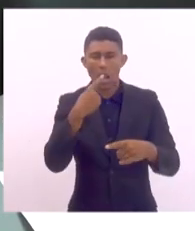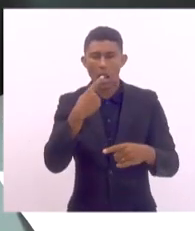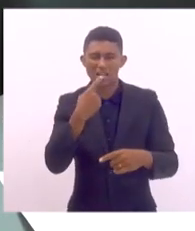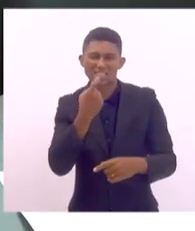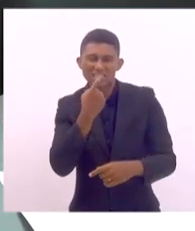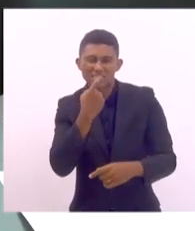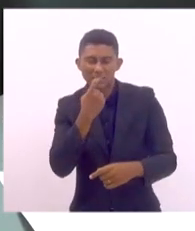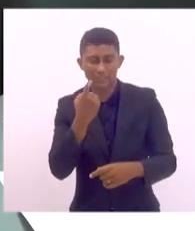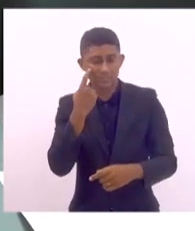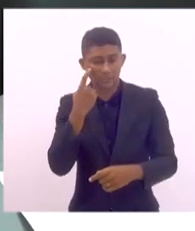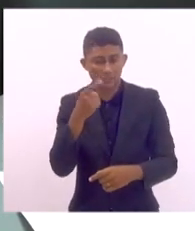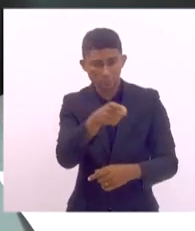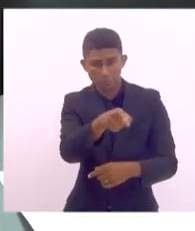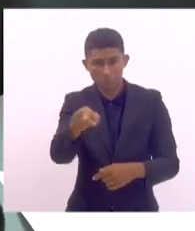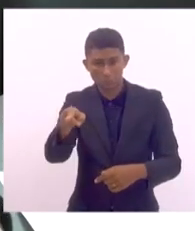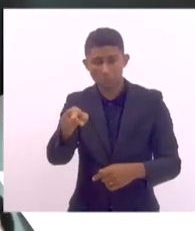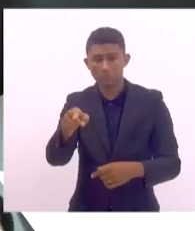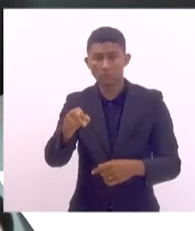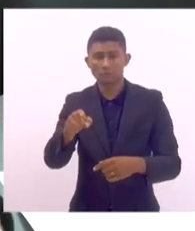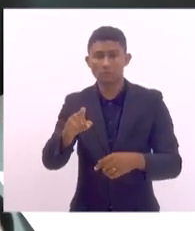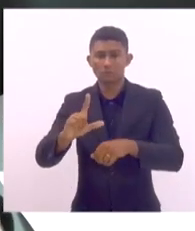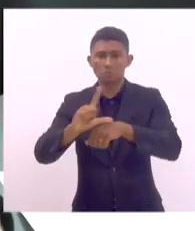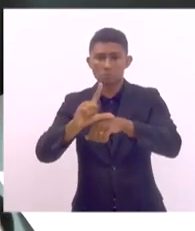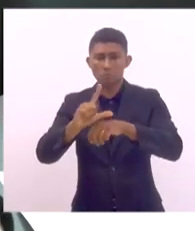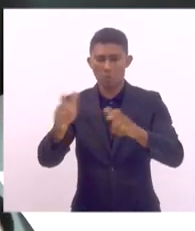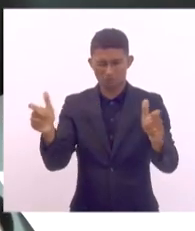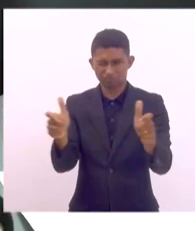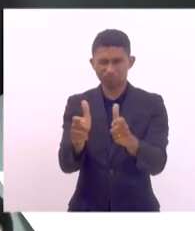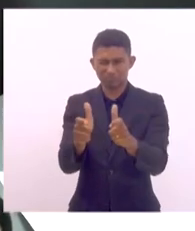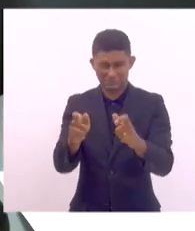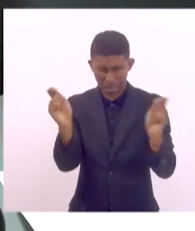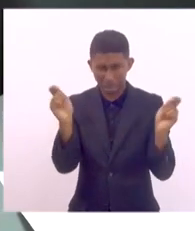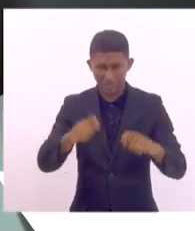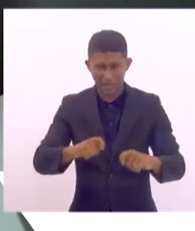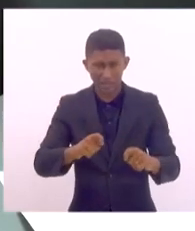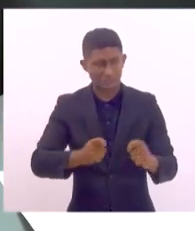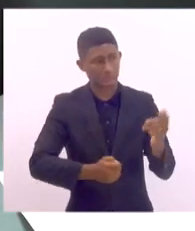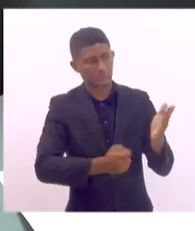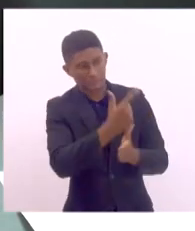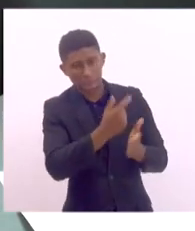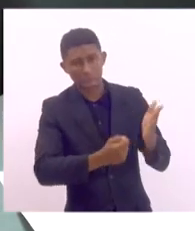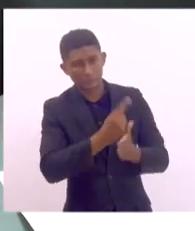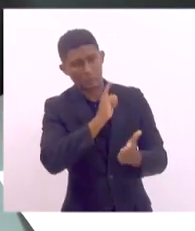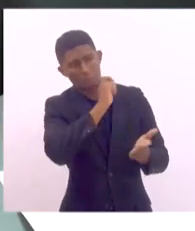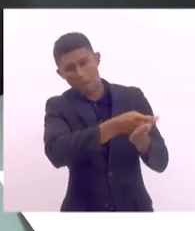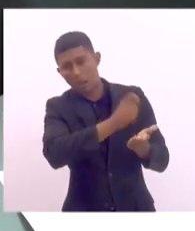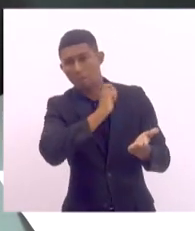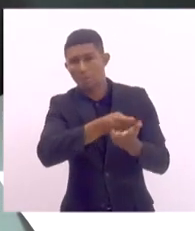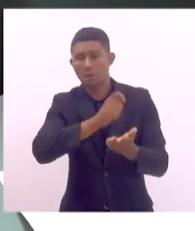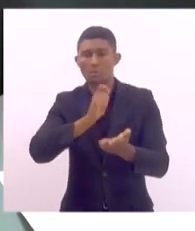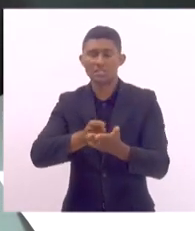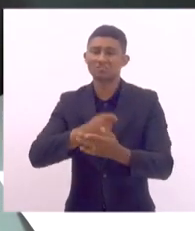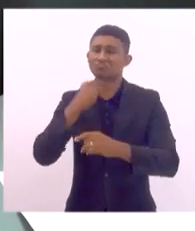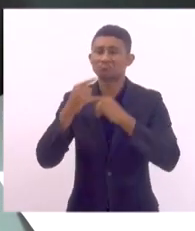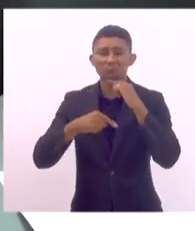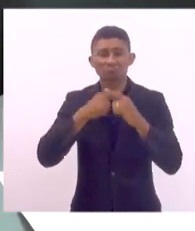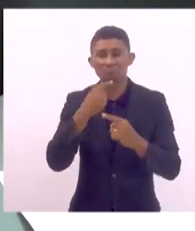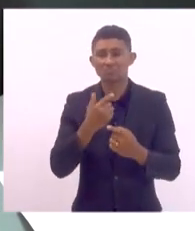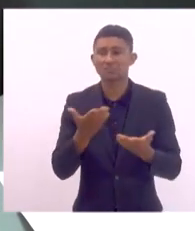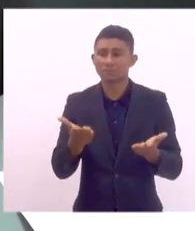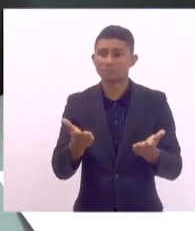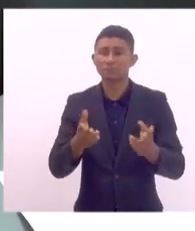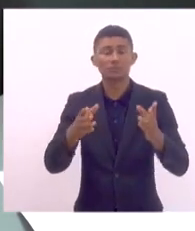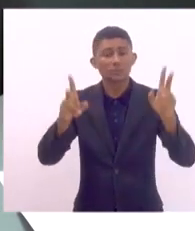comerciante não tem condições de custear isso. A gente entra no mesmo ciclo de destinação final de resíduo que acontece